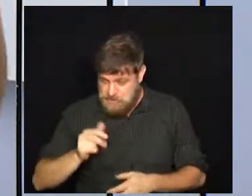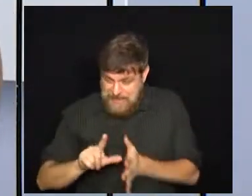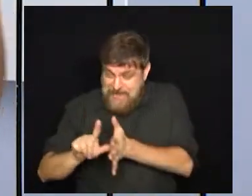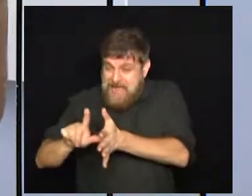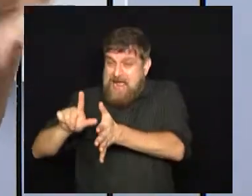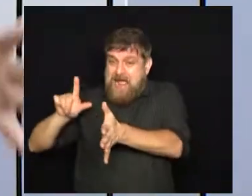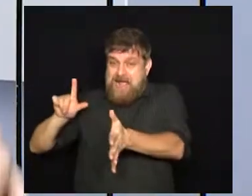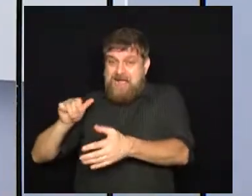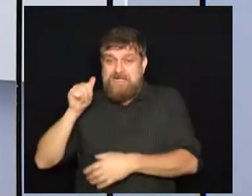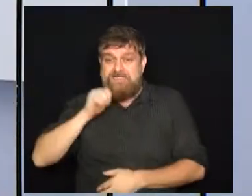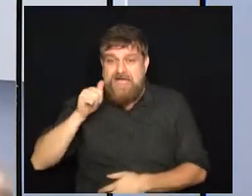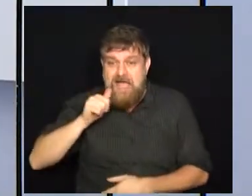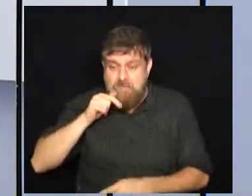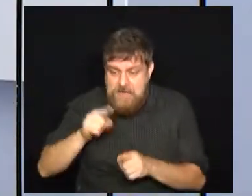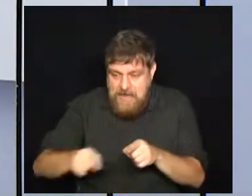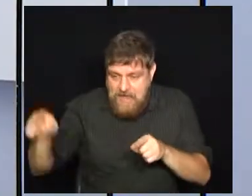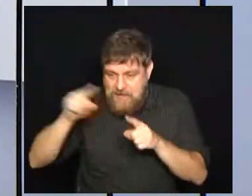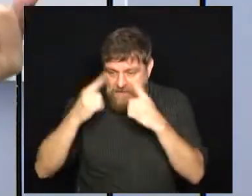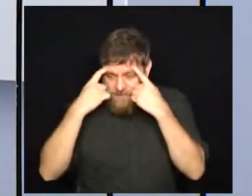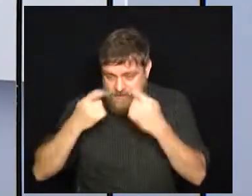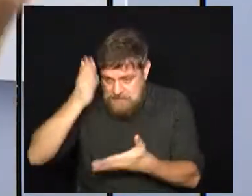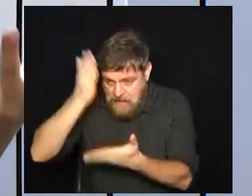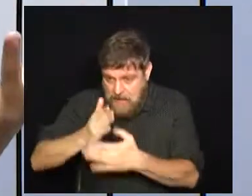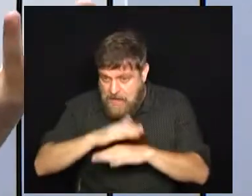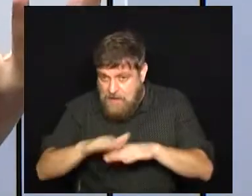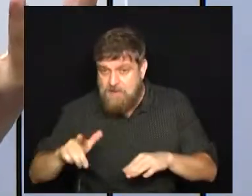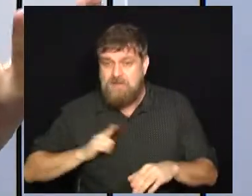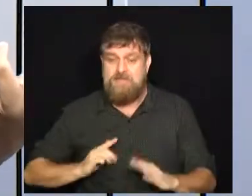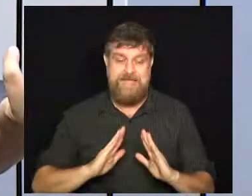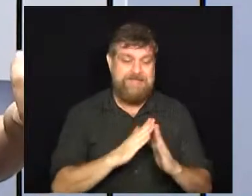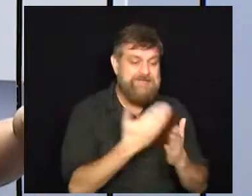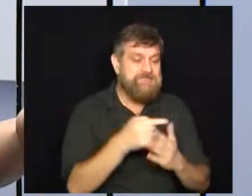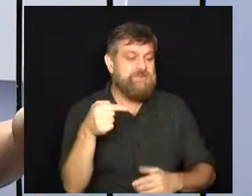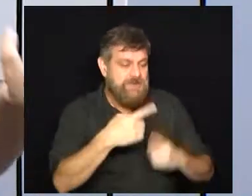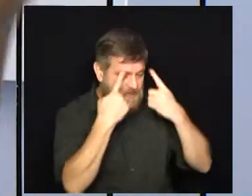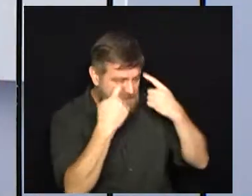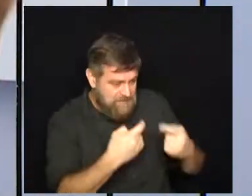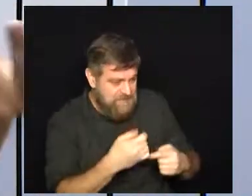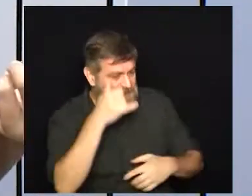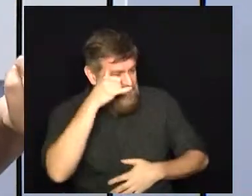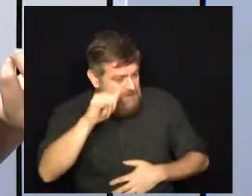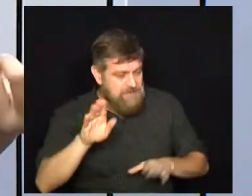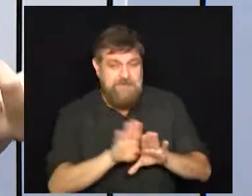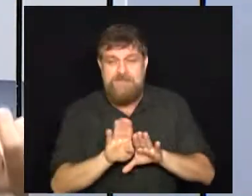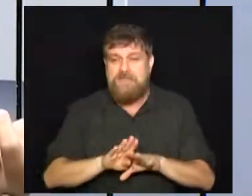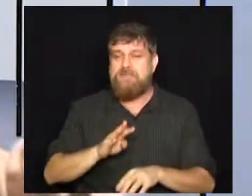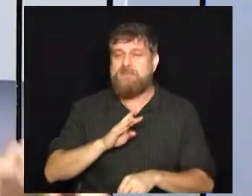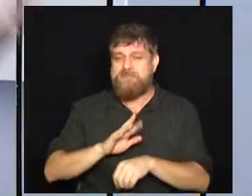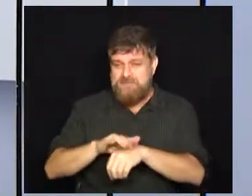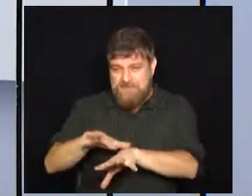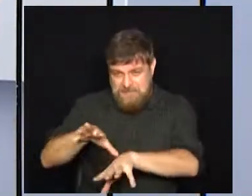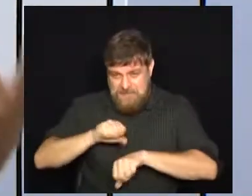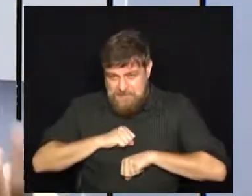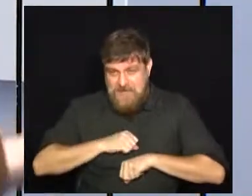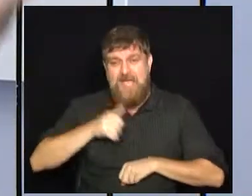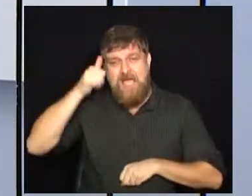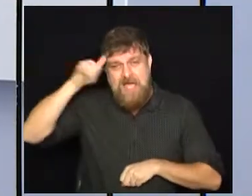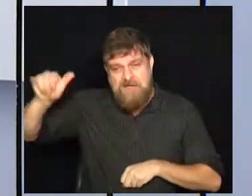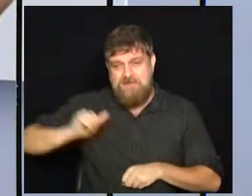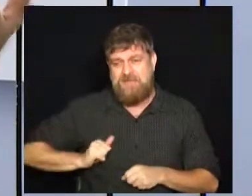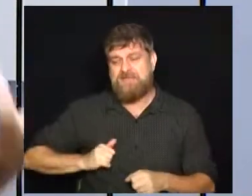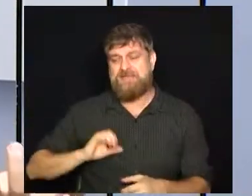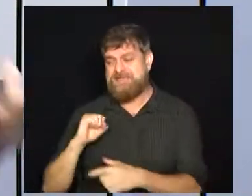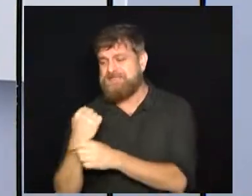para ajudar a mulher a sair do ciclo de violência, você previne violência na escola, você previne adoecimento, você previne uma série,